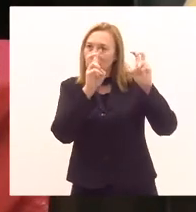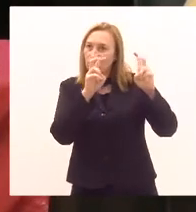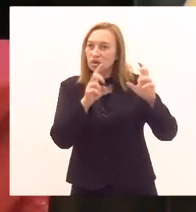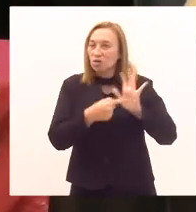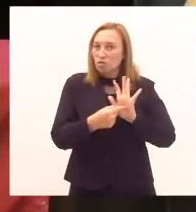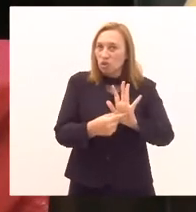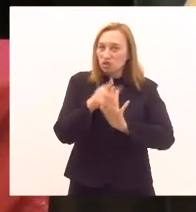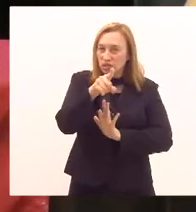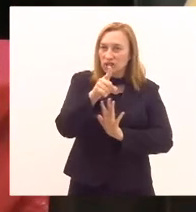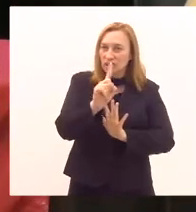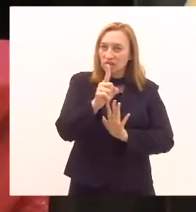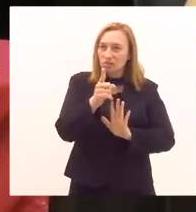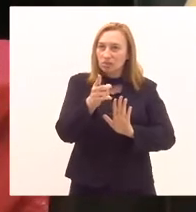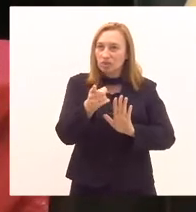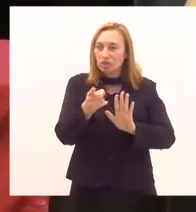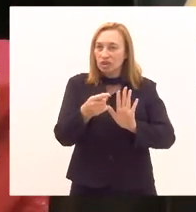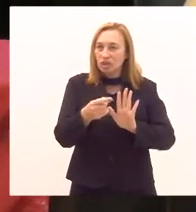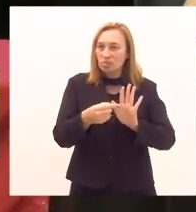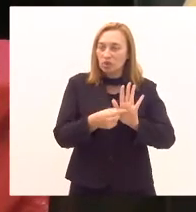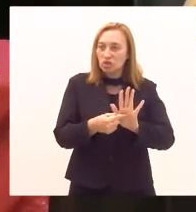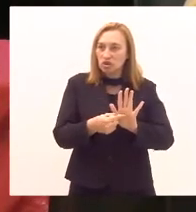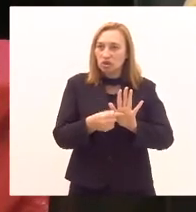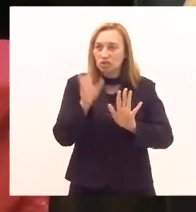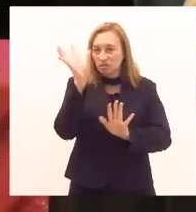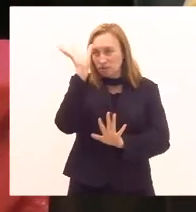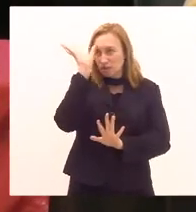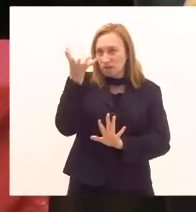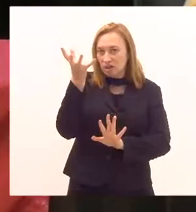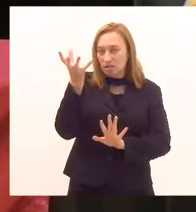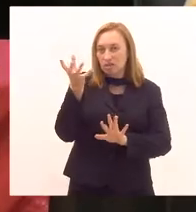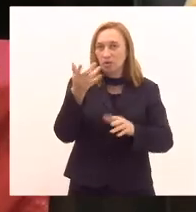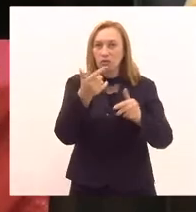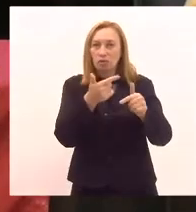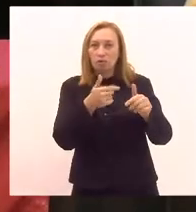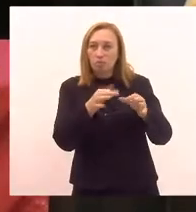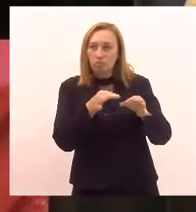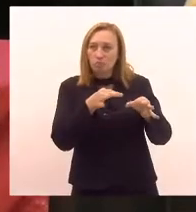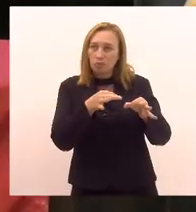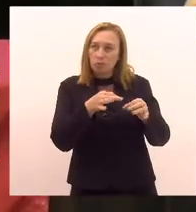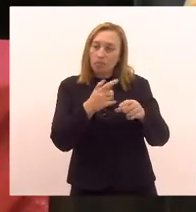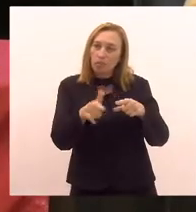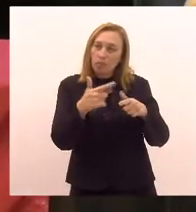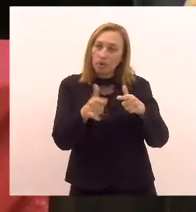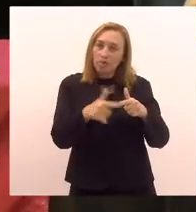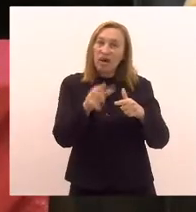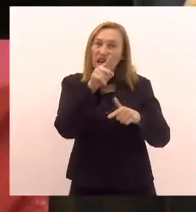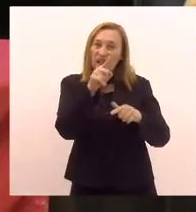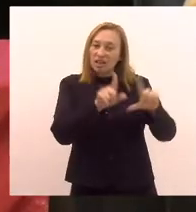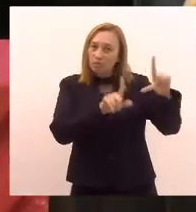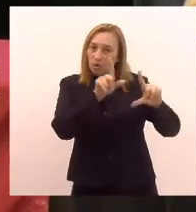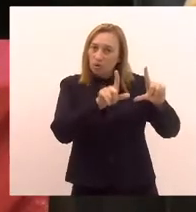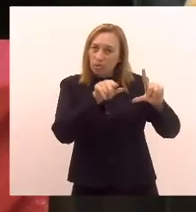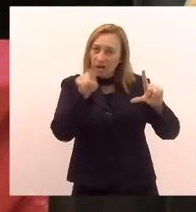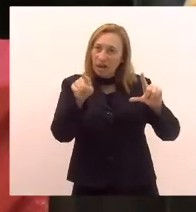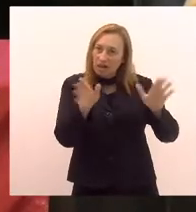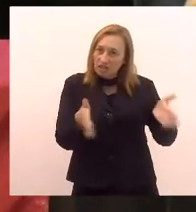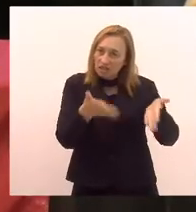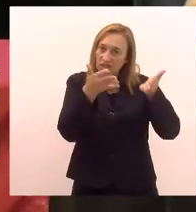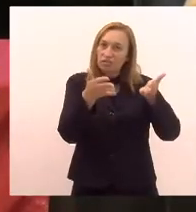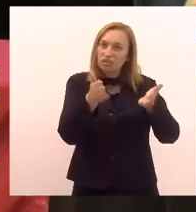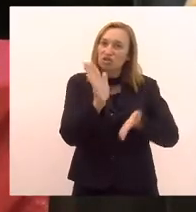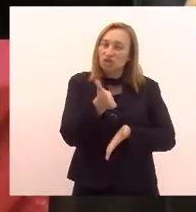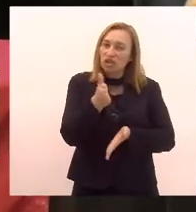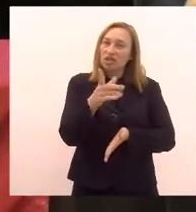não só está atrás do problema, mas já está atrás dessa solução. Porque aquele programa que você incentivou já gerou um